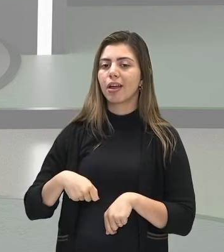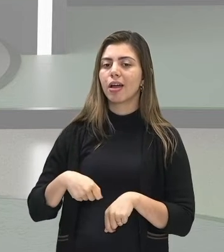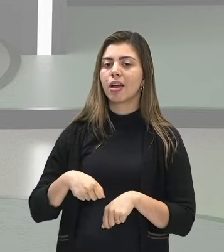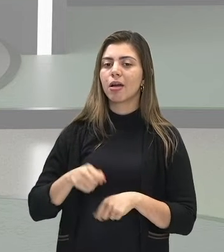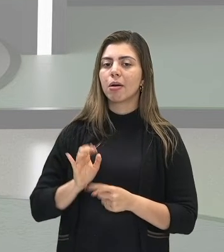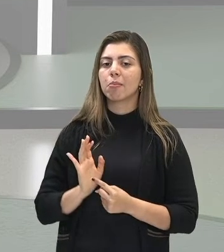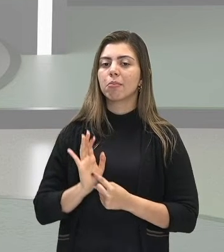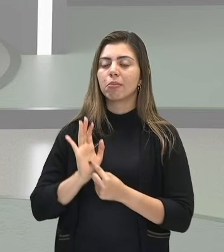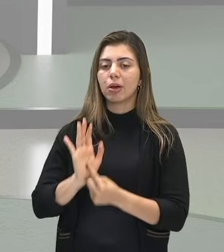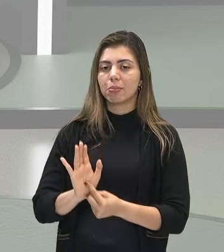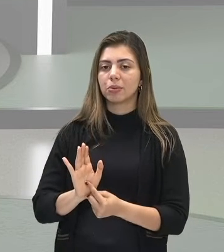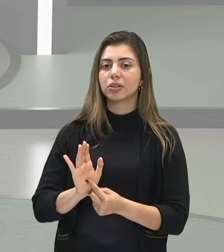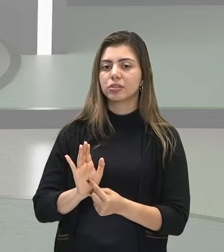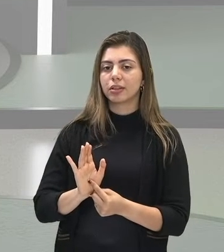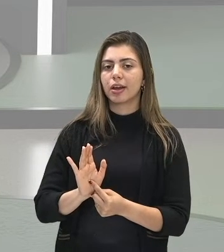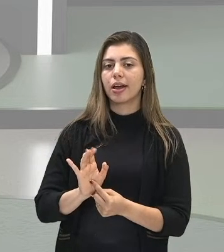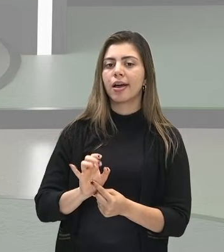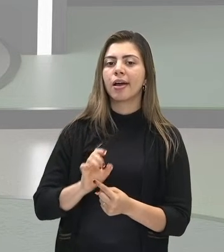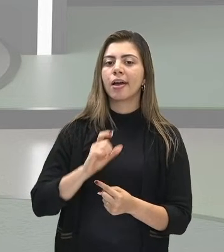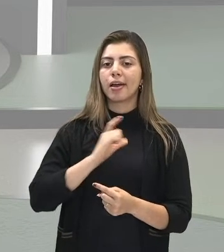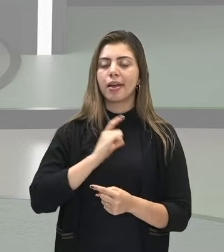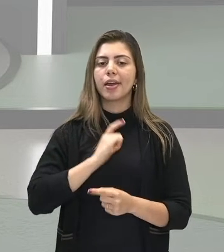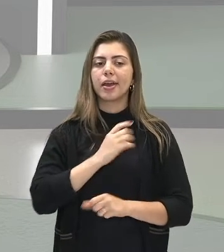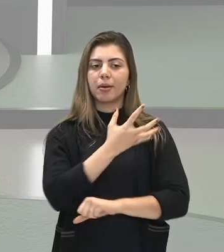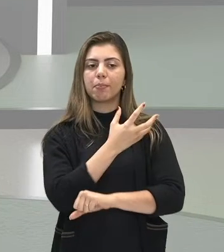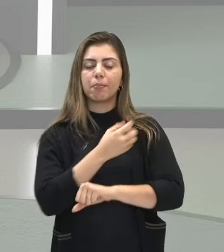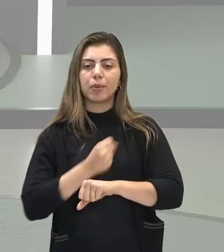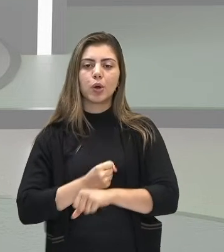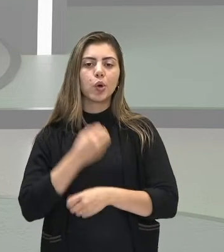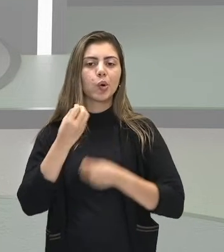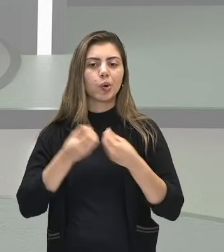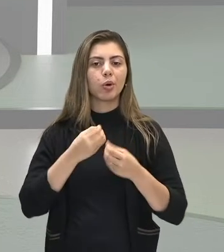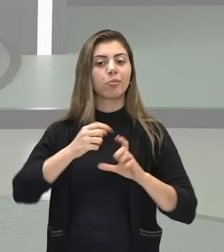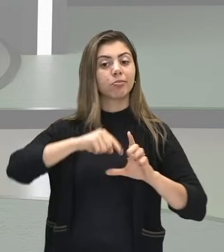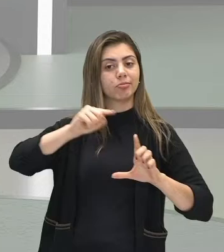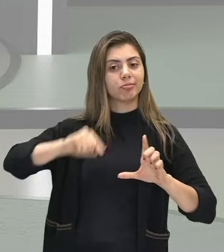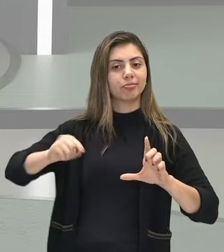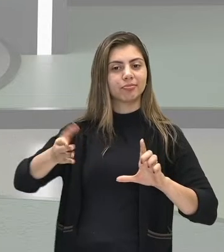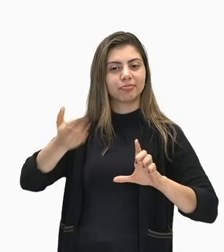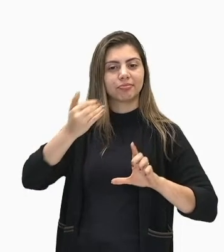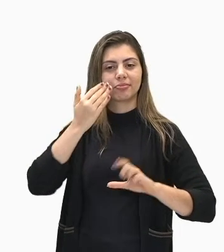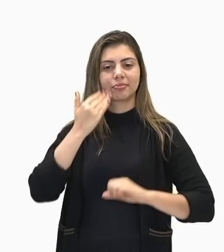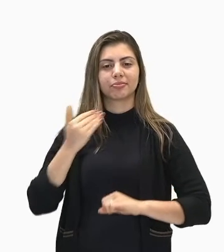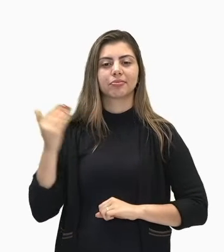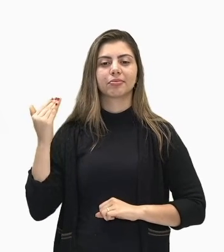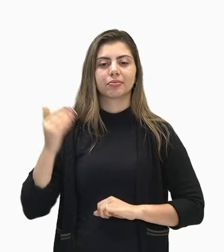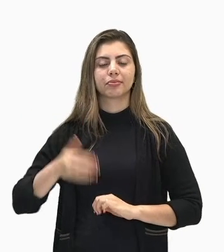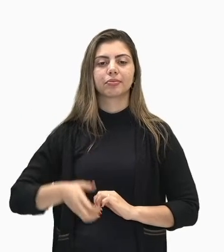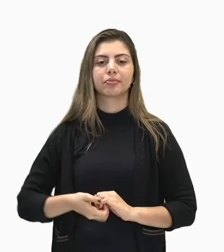representar esse tipo de reação graficamente. Observem.